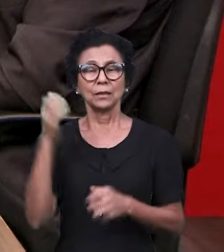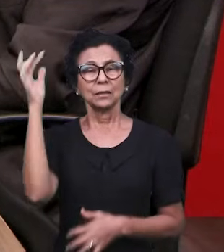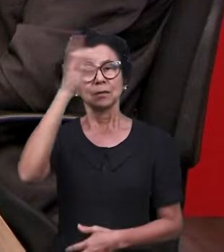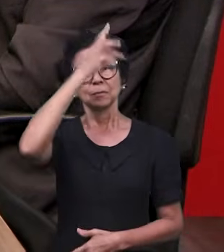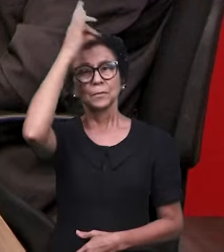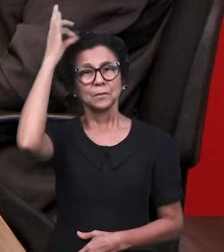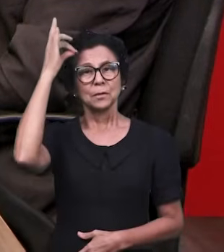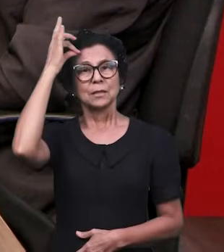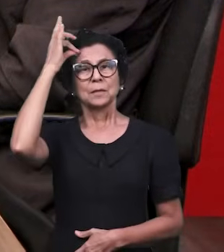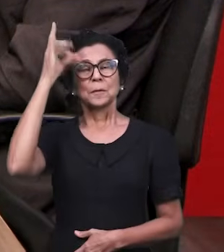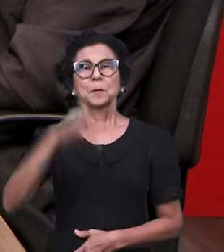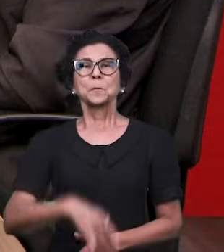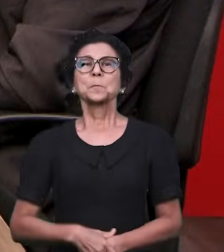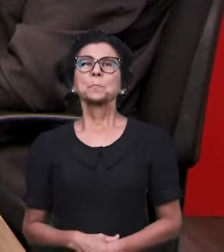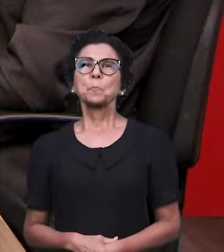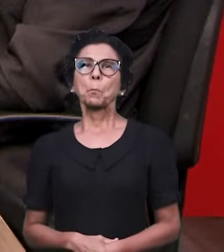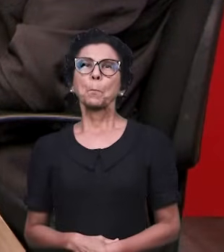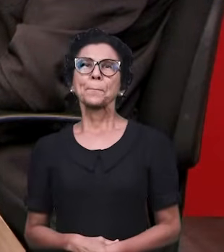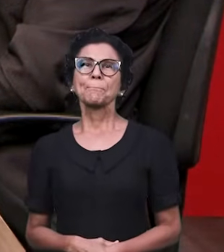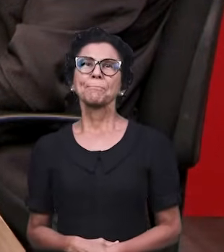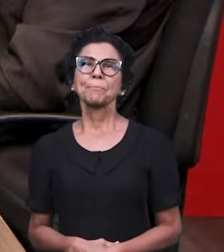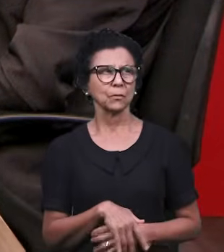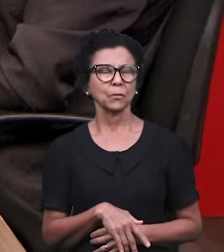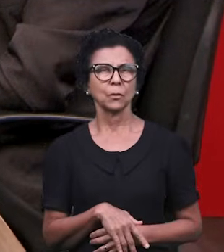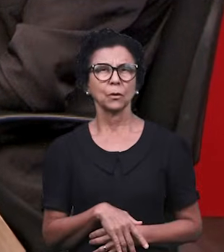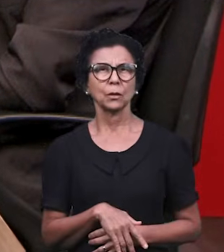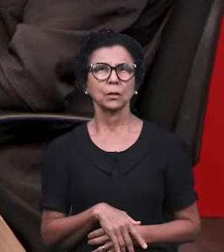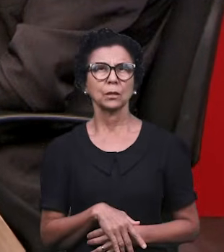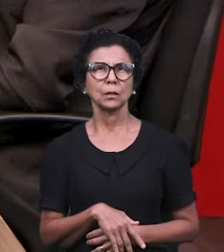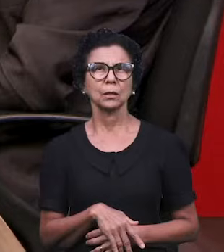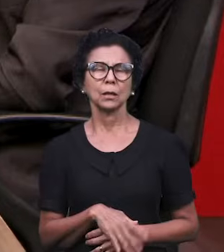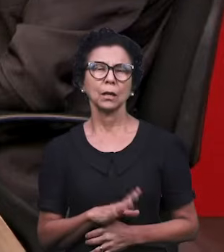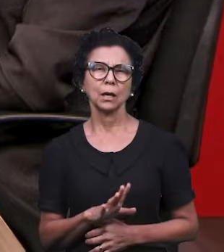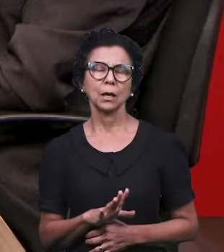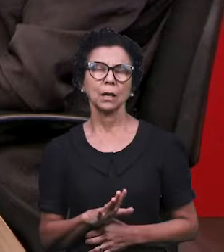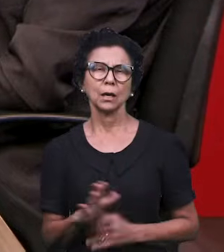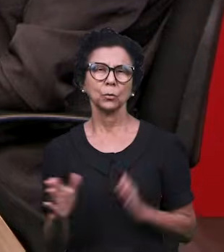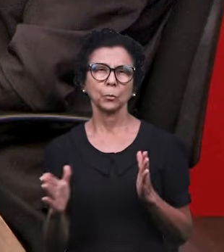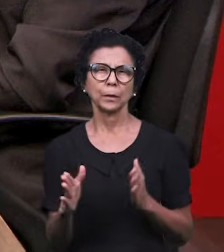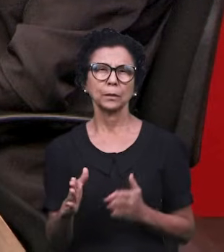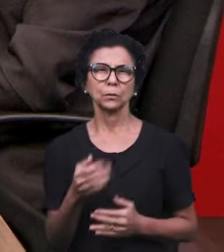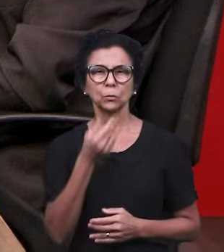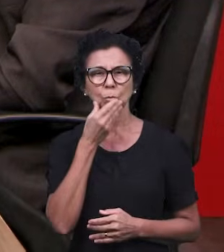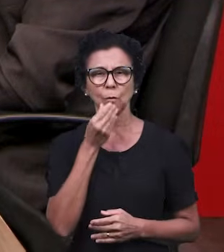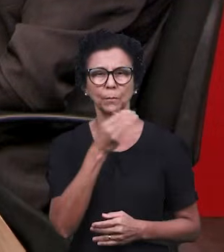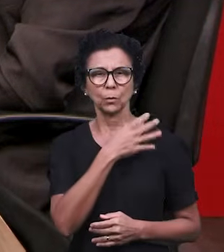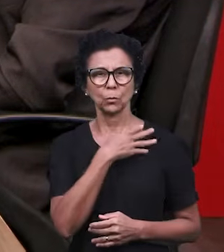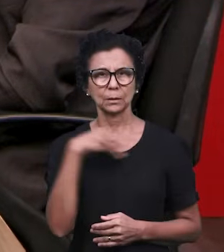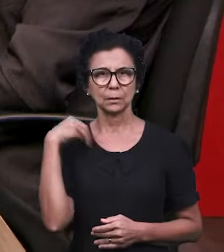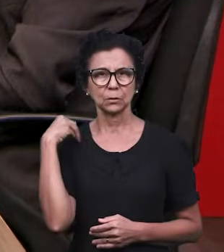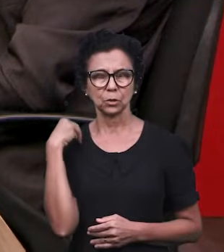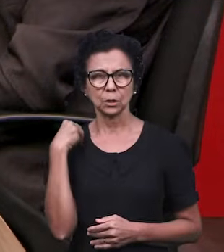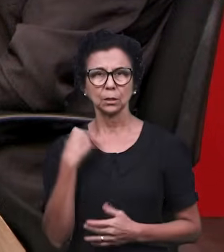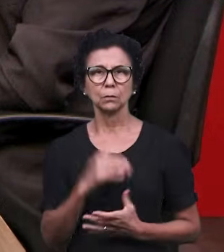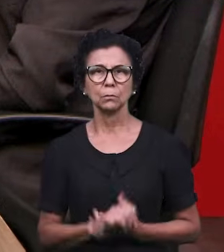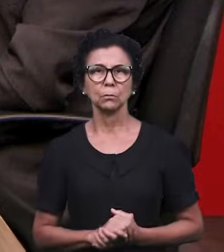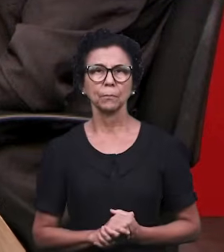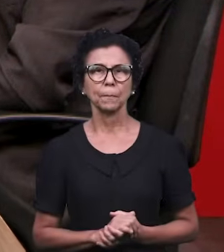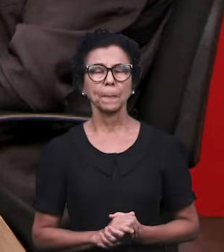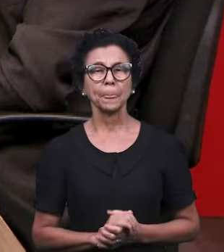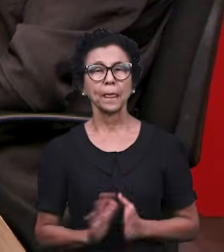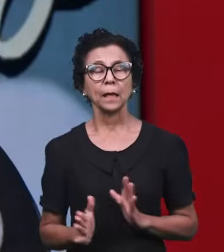que e isso foi proposital, né? Desde Constantino, o Espírito Santo foi excluído para